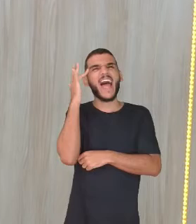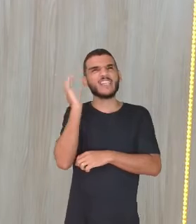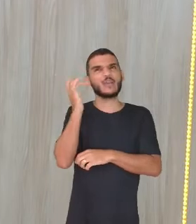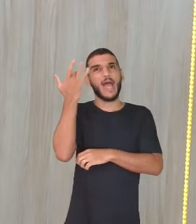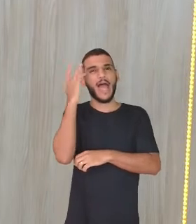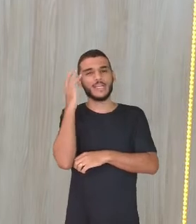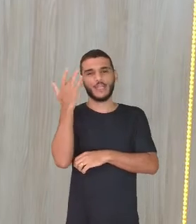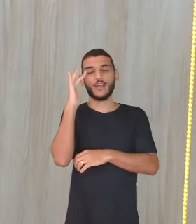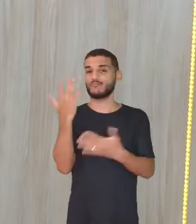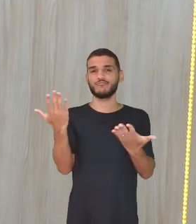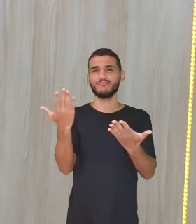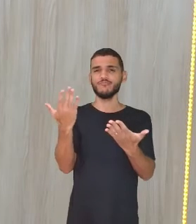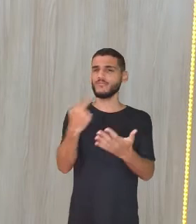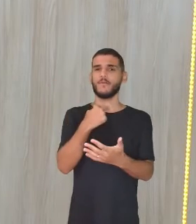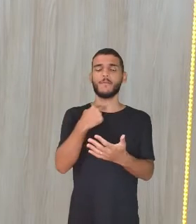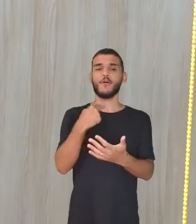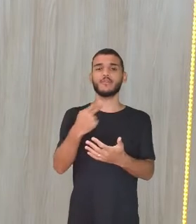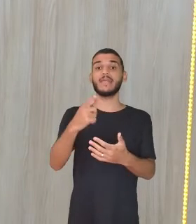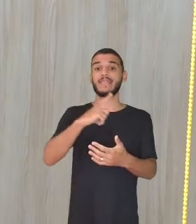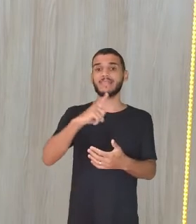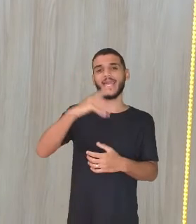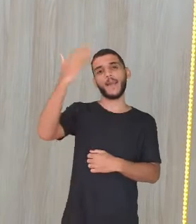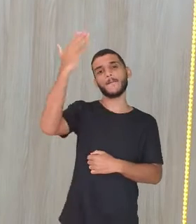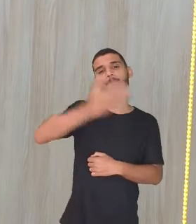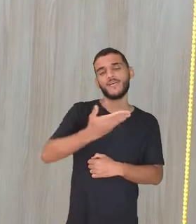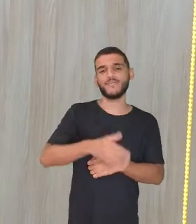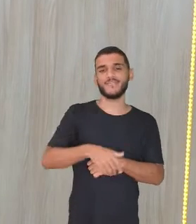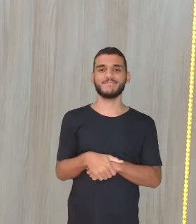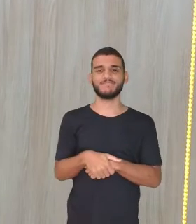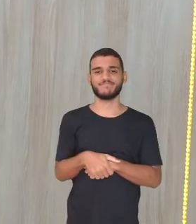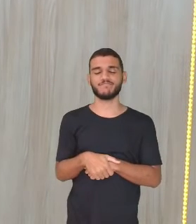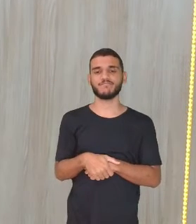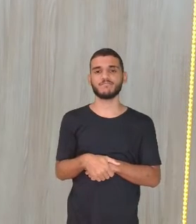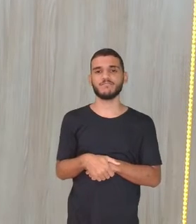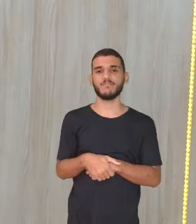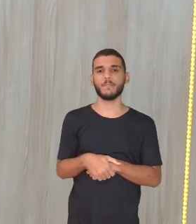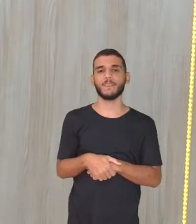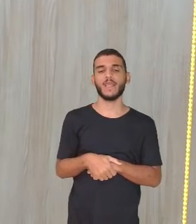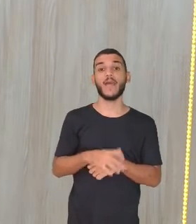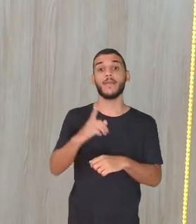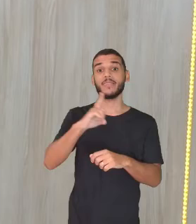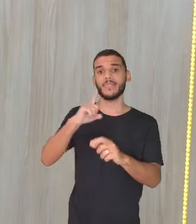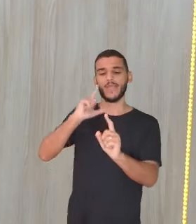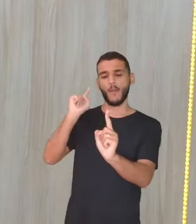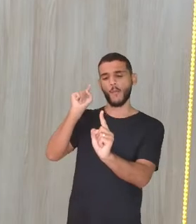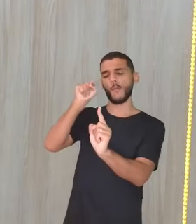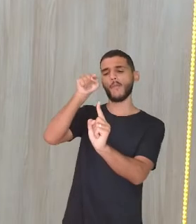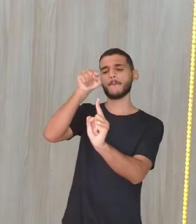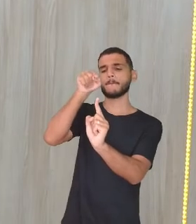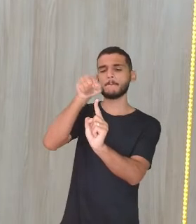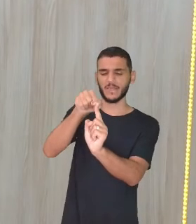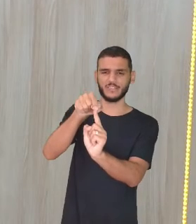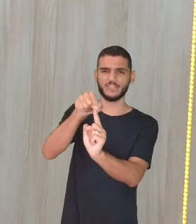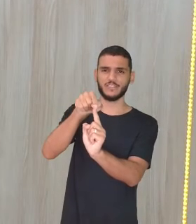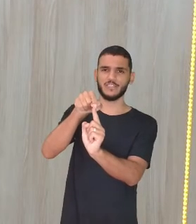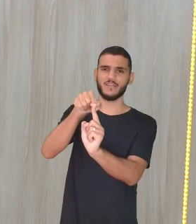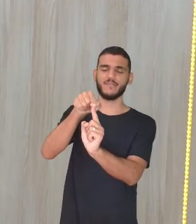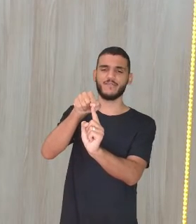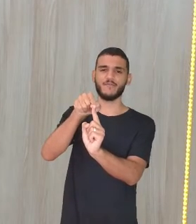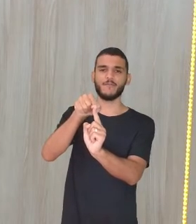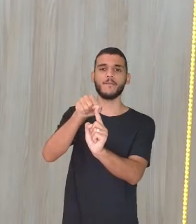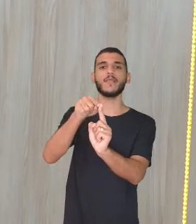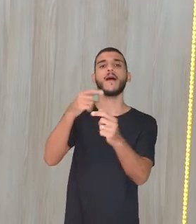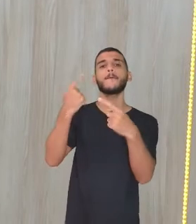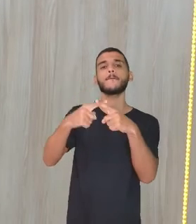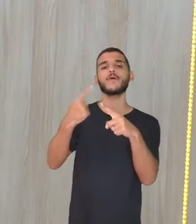precisa comprová-la. E aí, para comprovar, para chegar no fim do texto e comprovar o seu ponto de